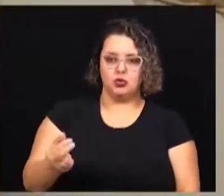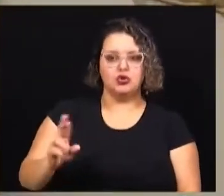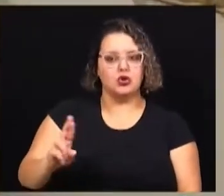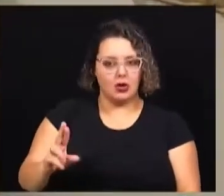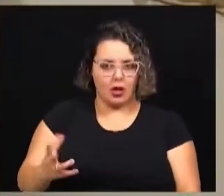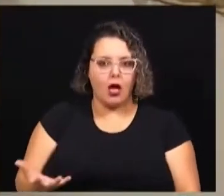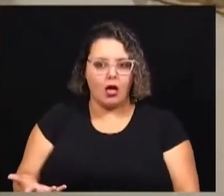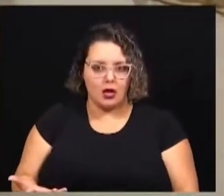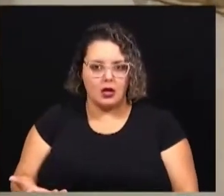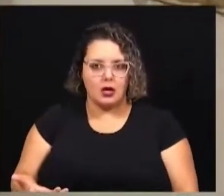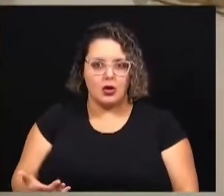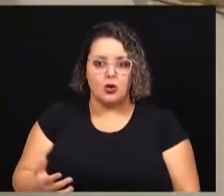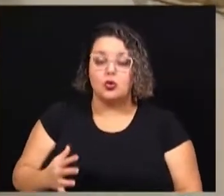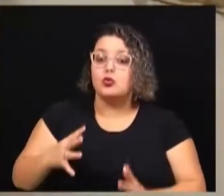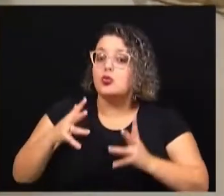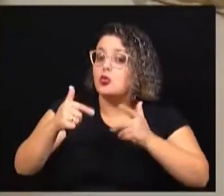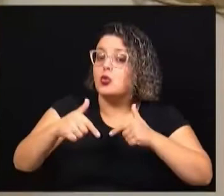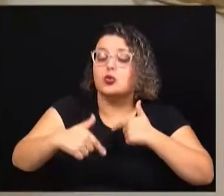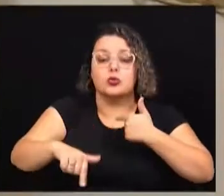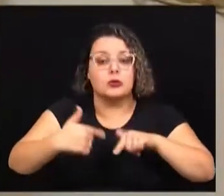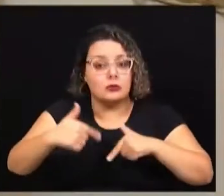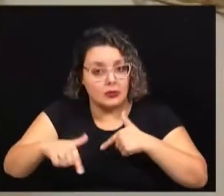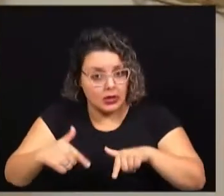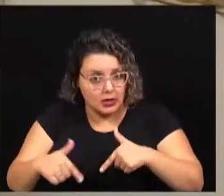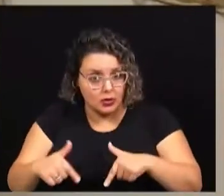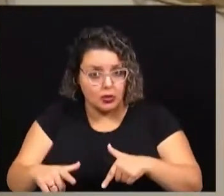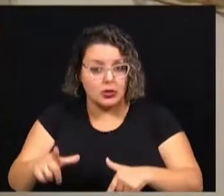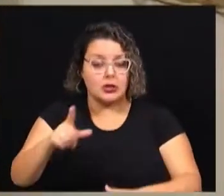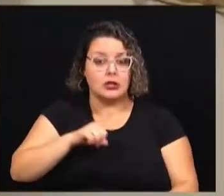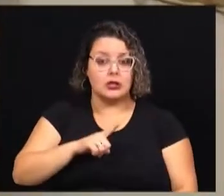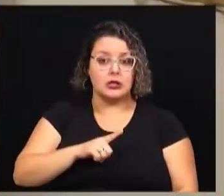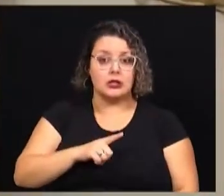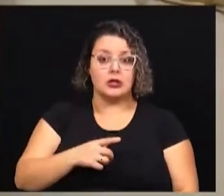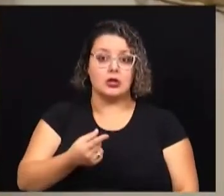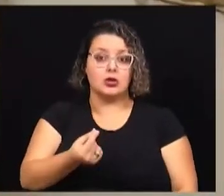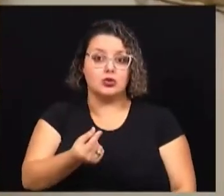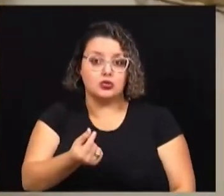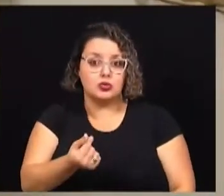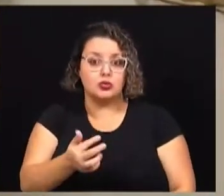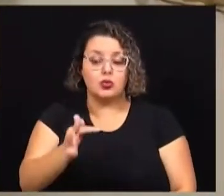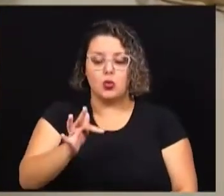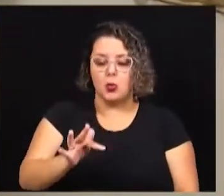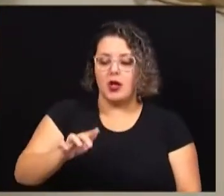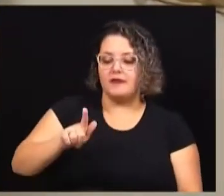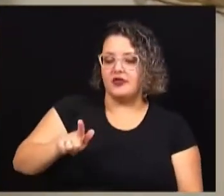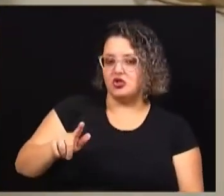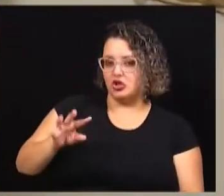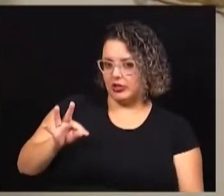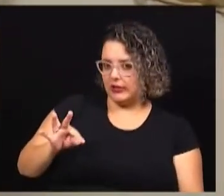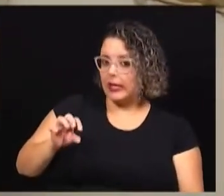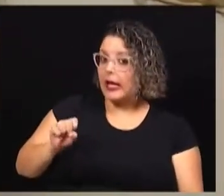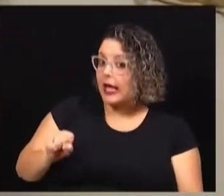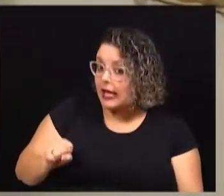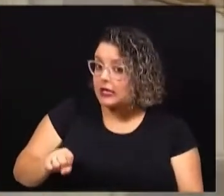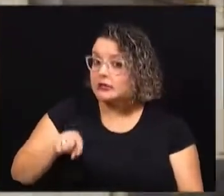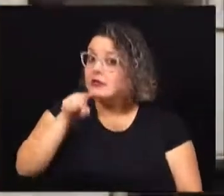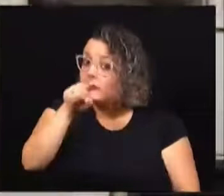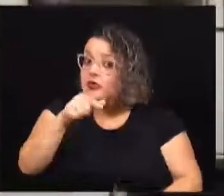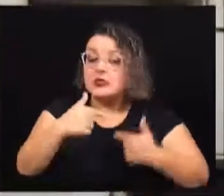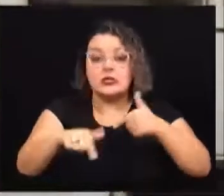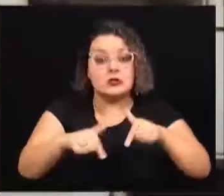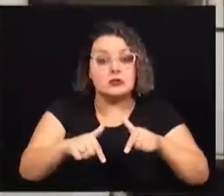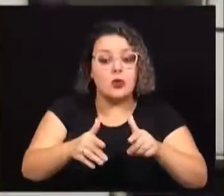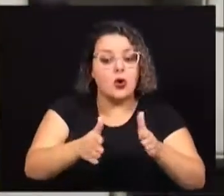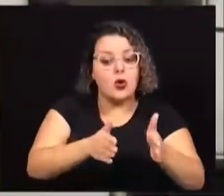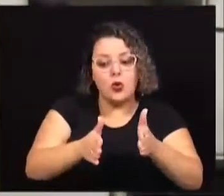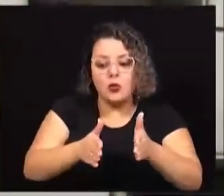para todo trabalhador que tem dinheiro retido no fundo de garantia. Então, você que